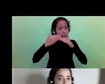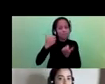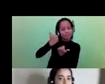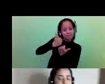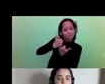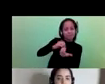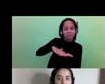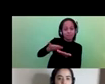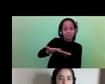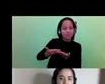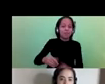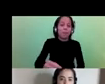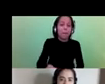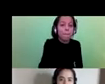Mas